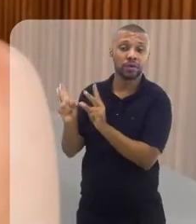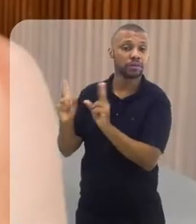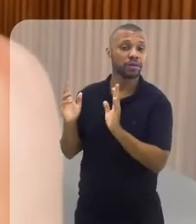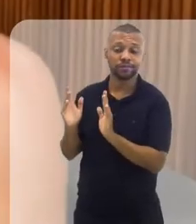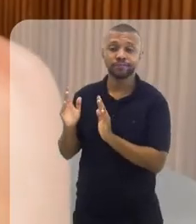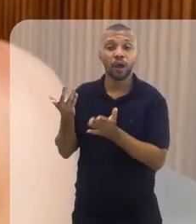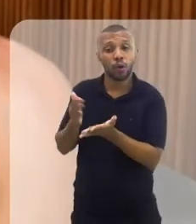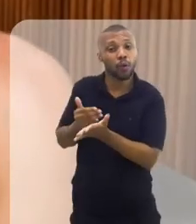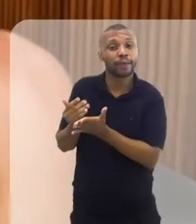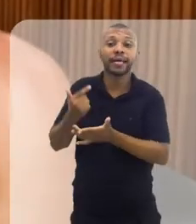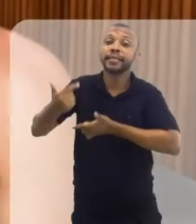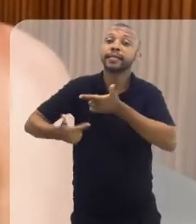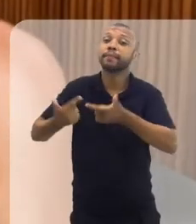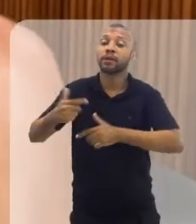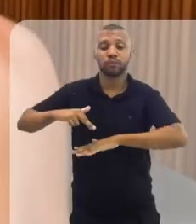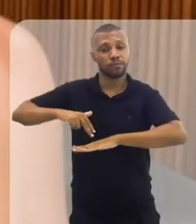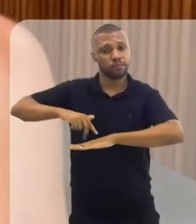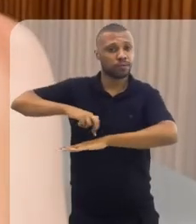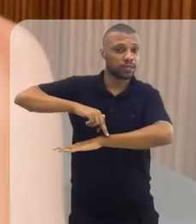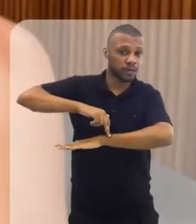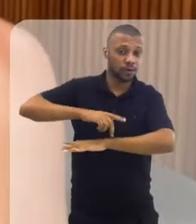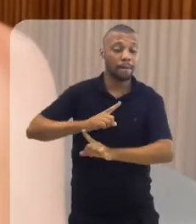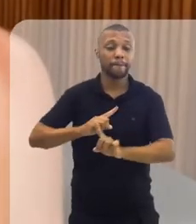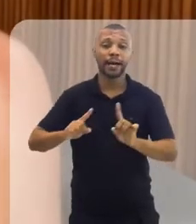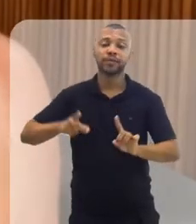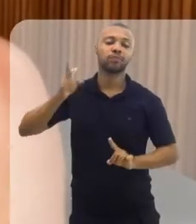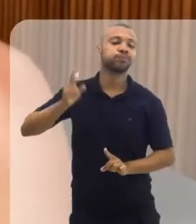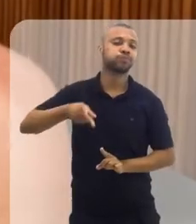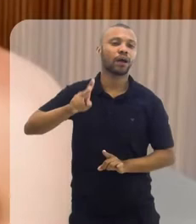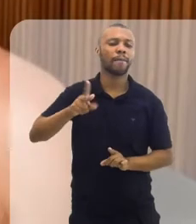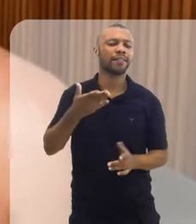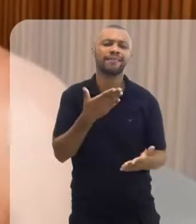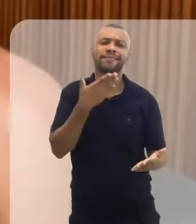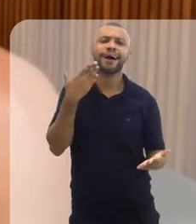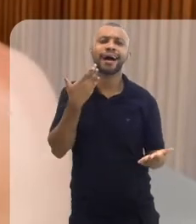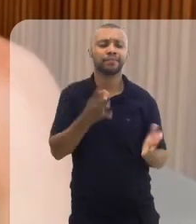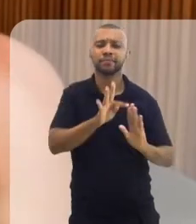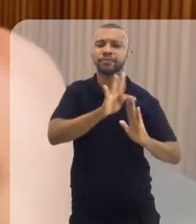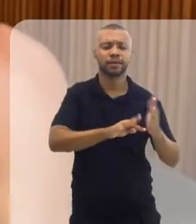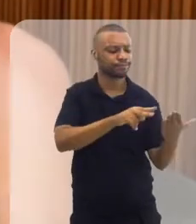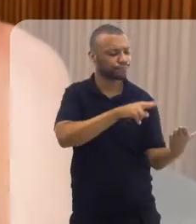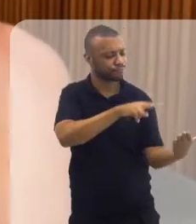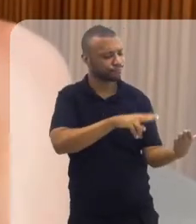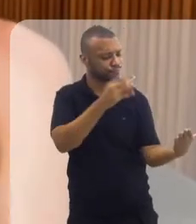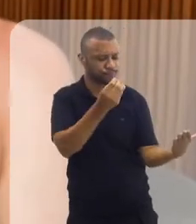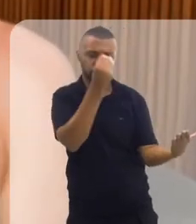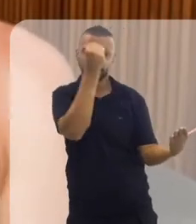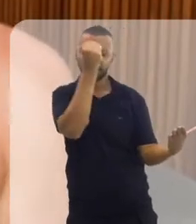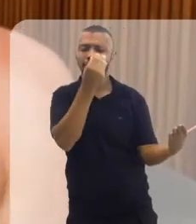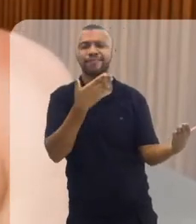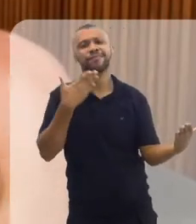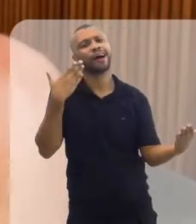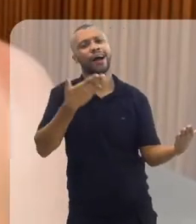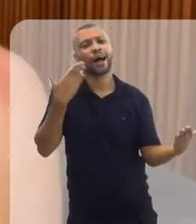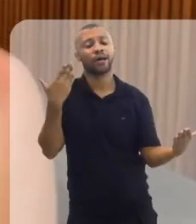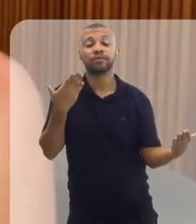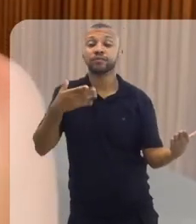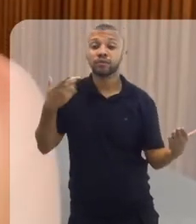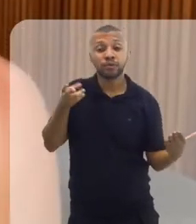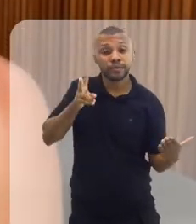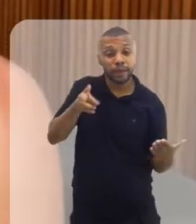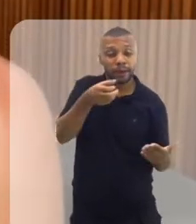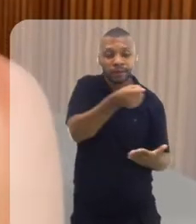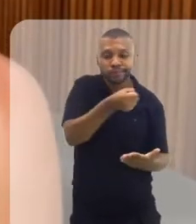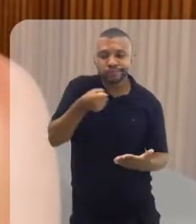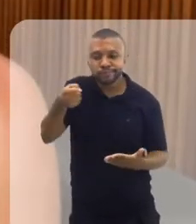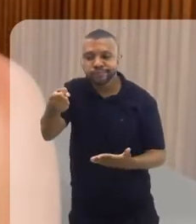E eu comecei a ser modelo. Só que eu sempre fui uma modelo que decorava fácil o texto, então a agência sempre me mandava para os